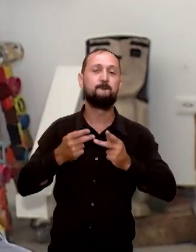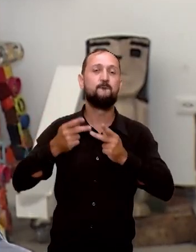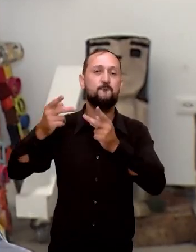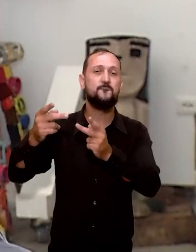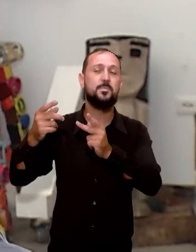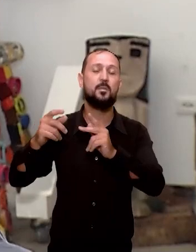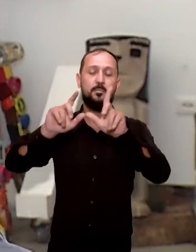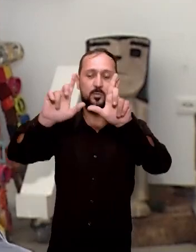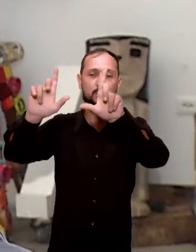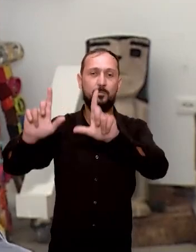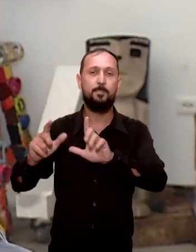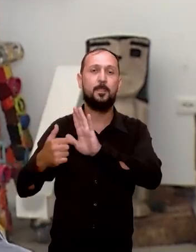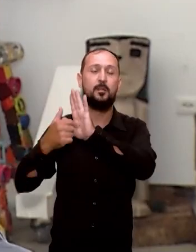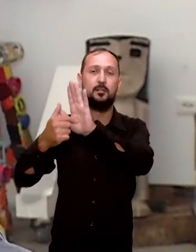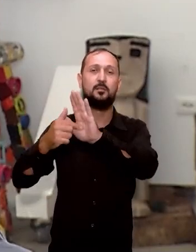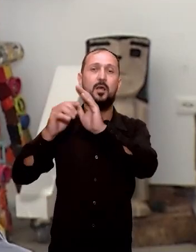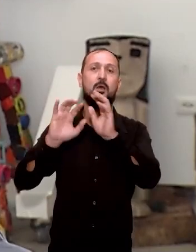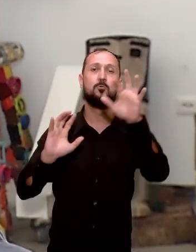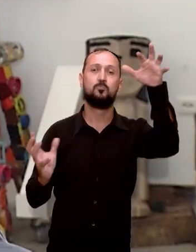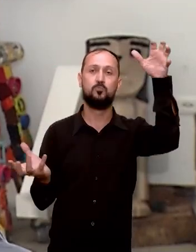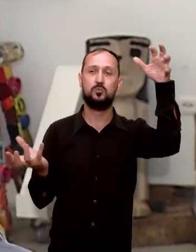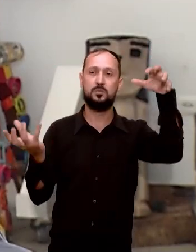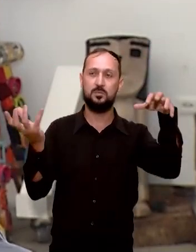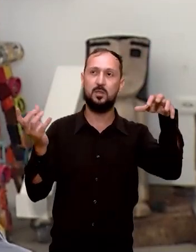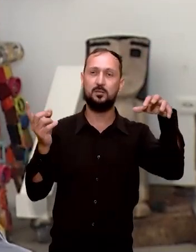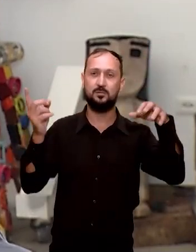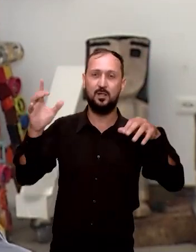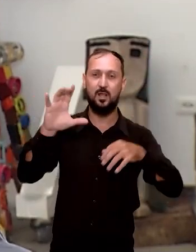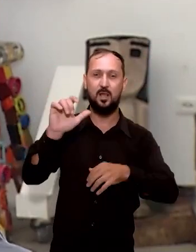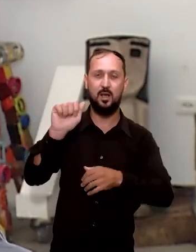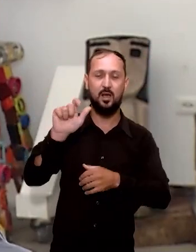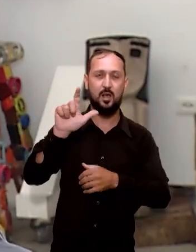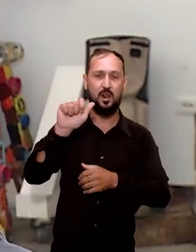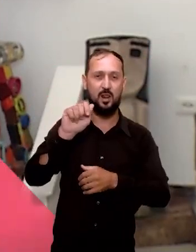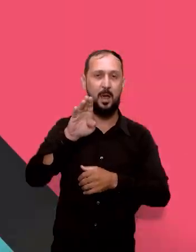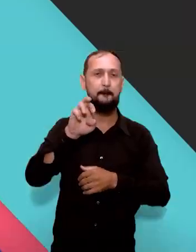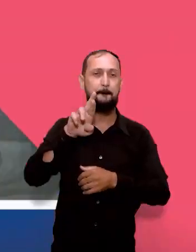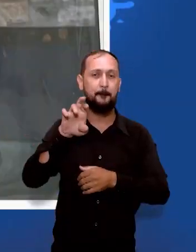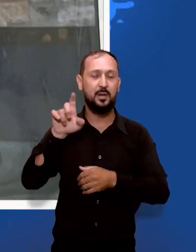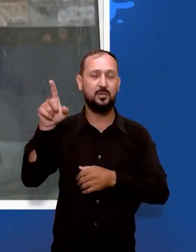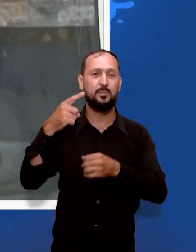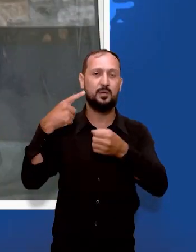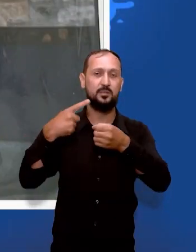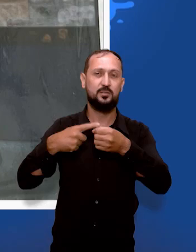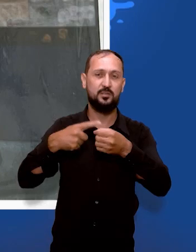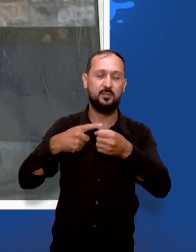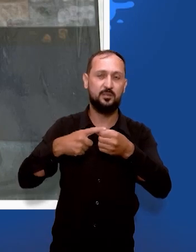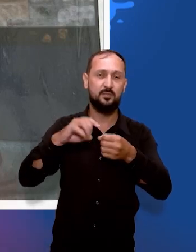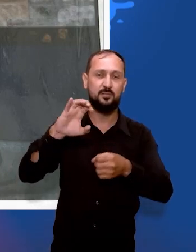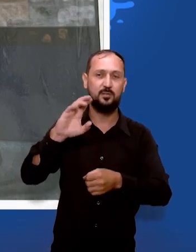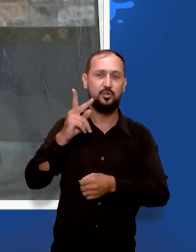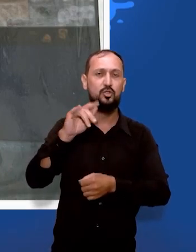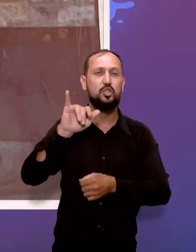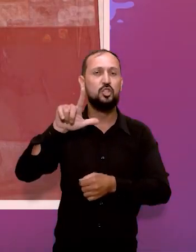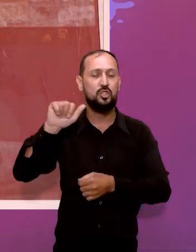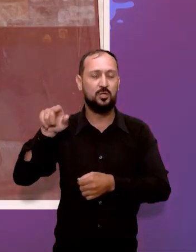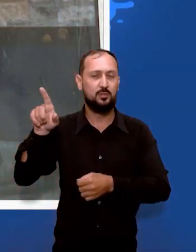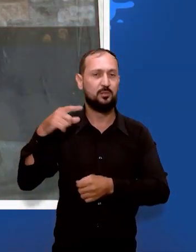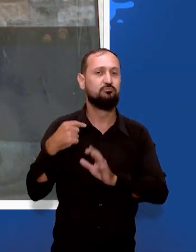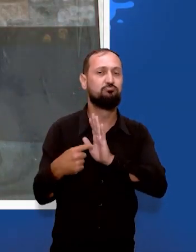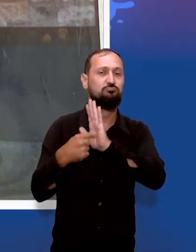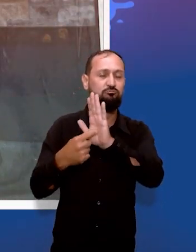me convidaram para expor no Castelo Ruffo de Calábria, que é um castelo numa cidade chamada